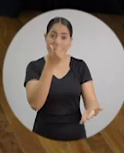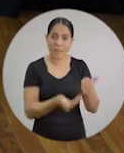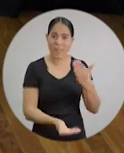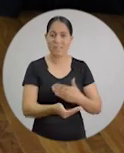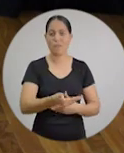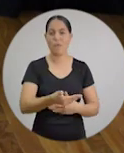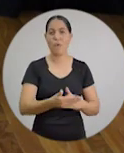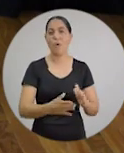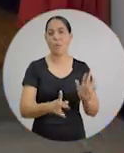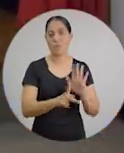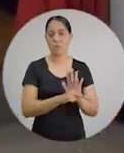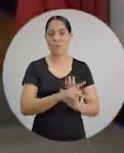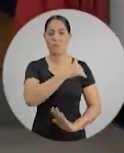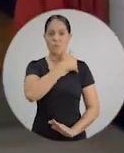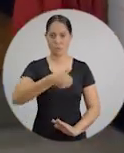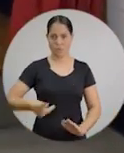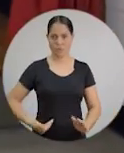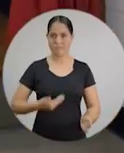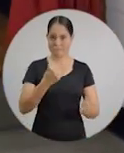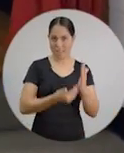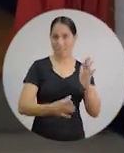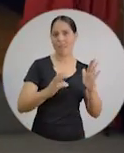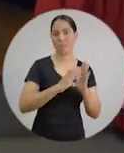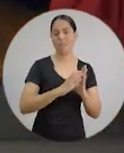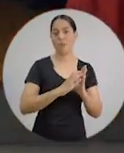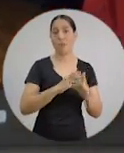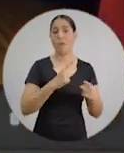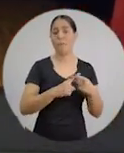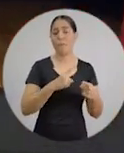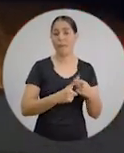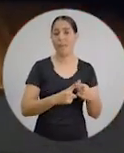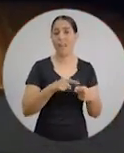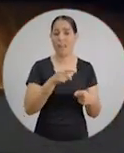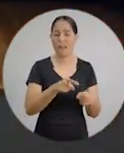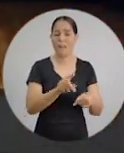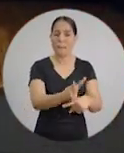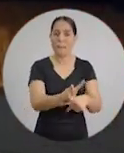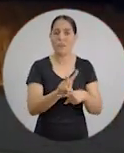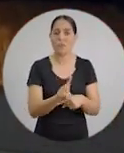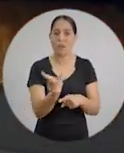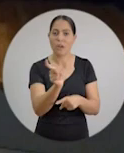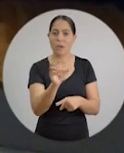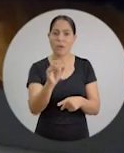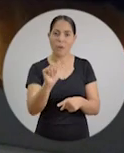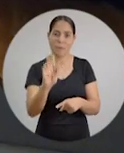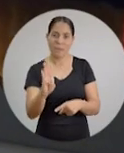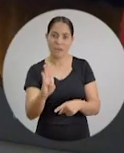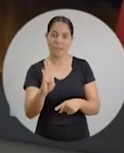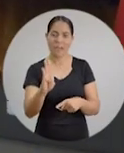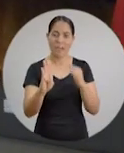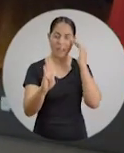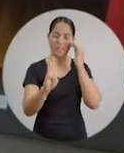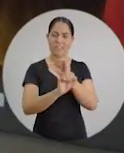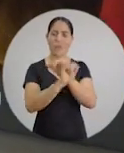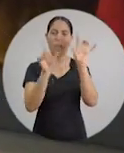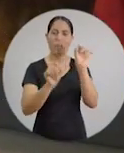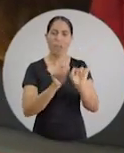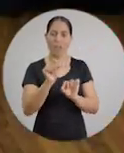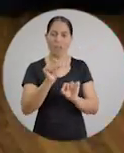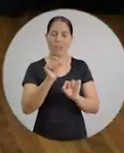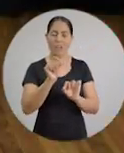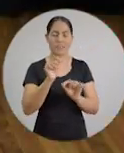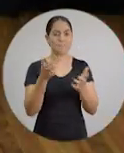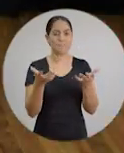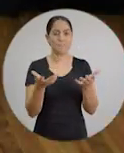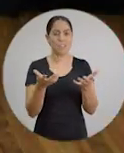cargo público por violência contra a mulher. Mas no momento em que ele requereu a inscrição, a seccional entendeu que